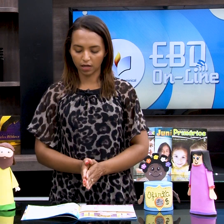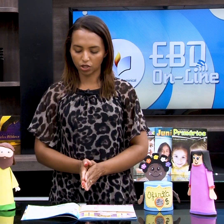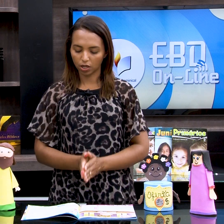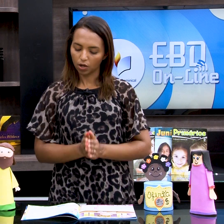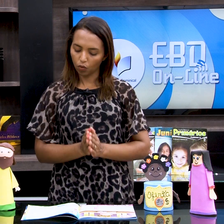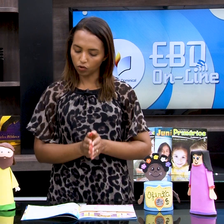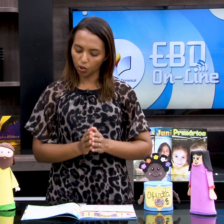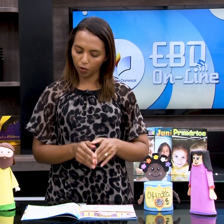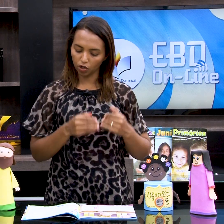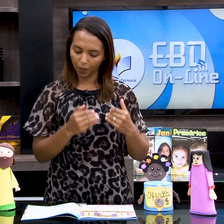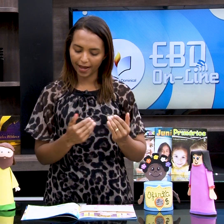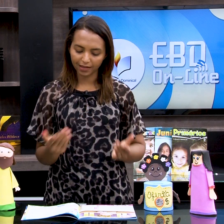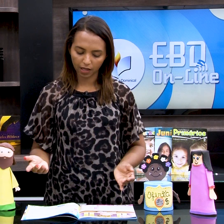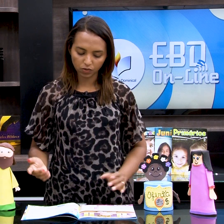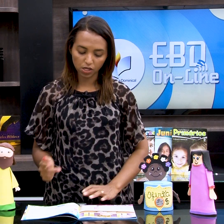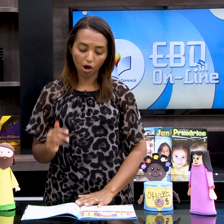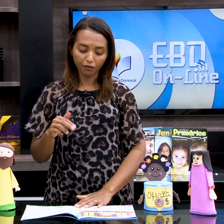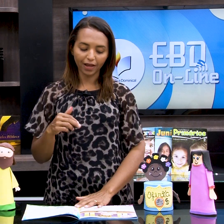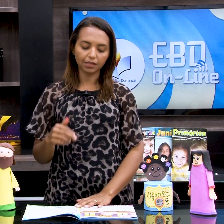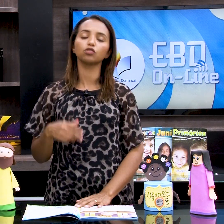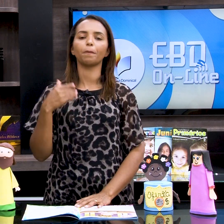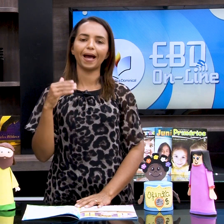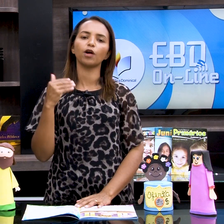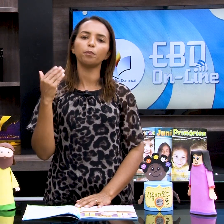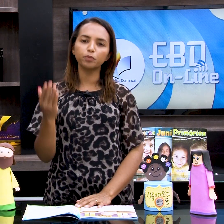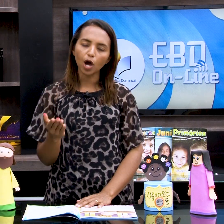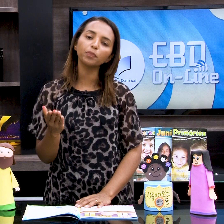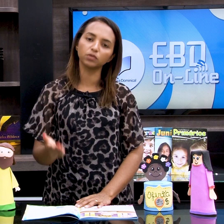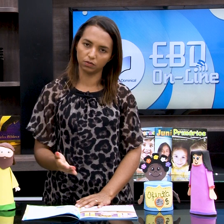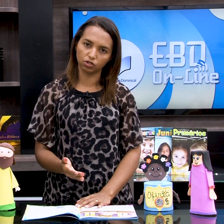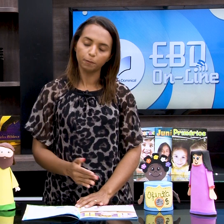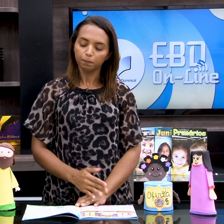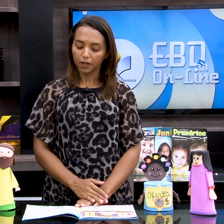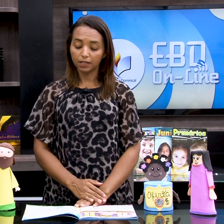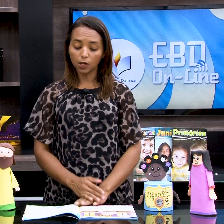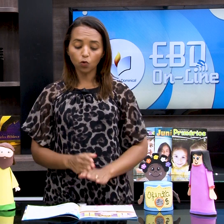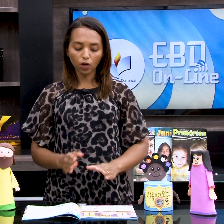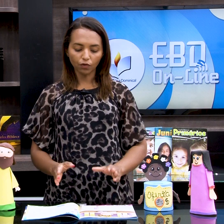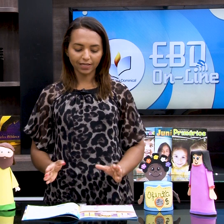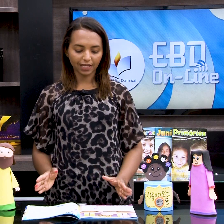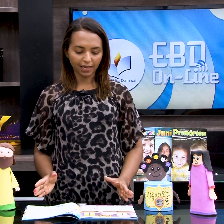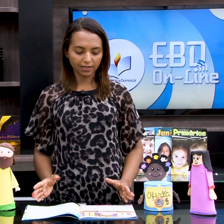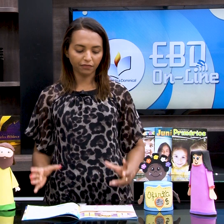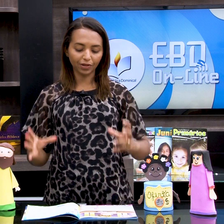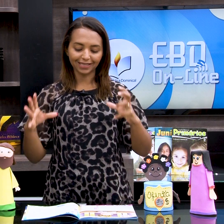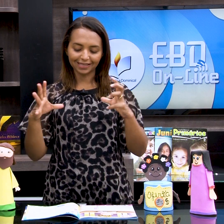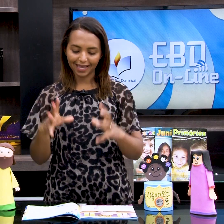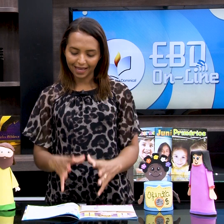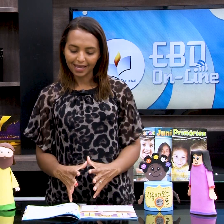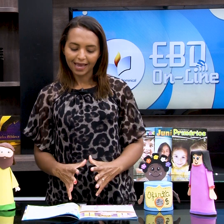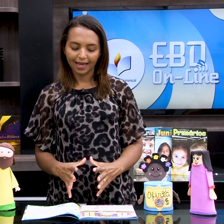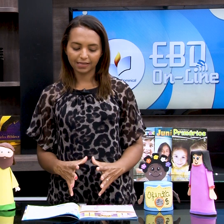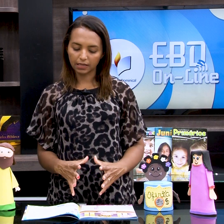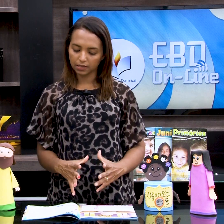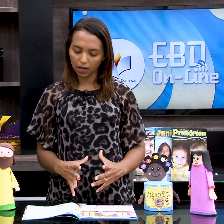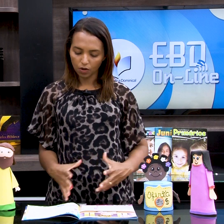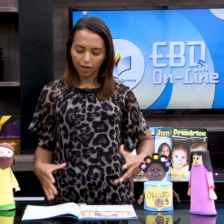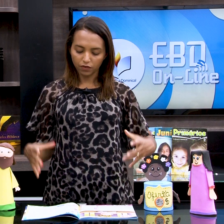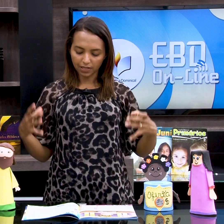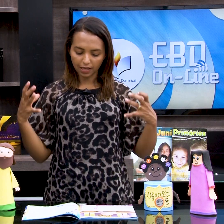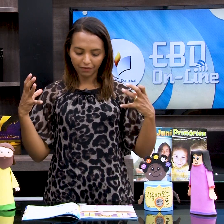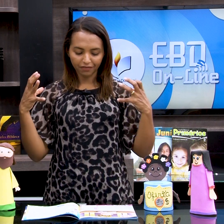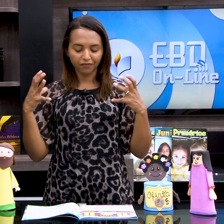com a igreja contribuindo para Deus e ofertando para o próprio Deus então quando as criança for entender essa